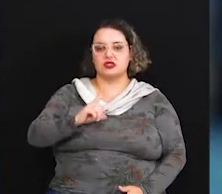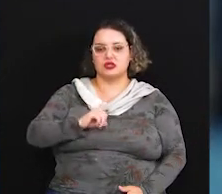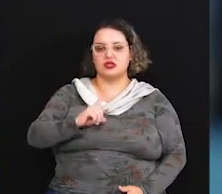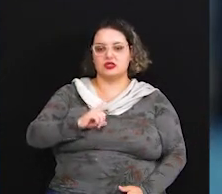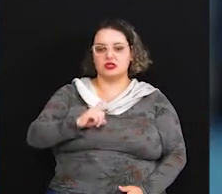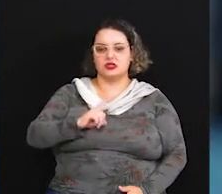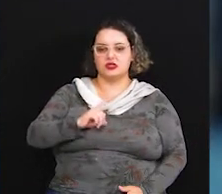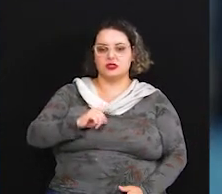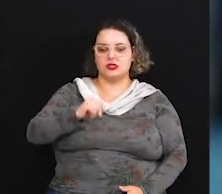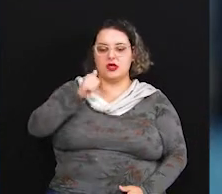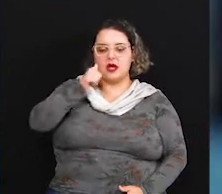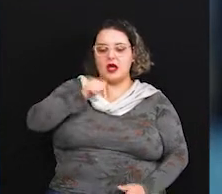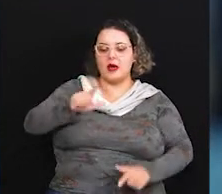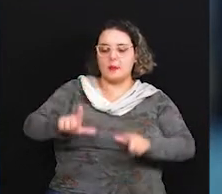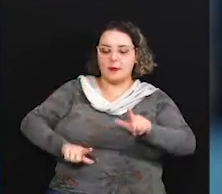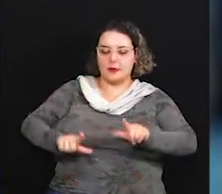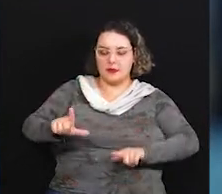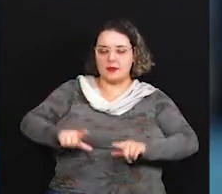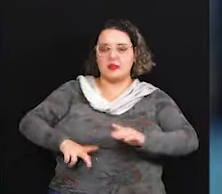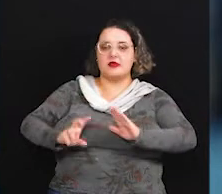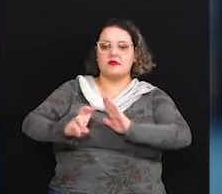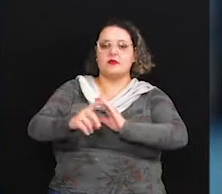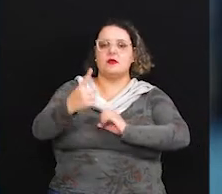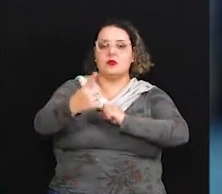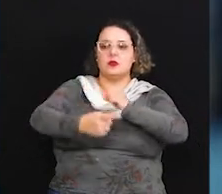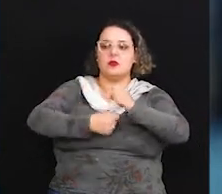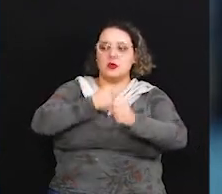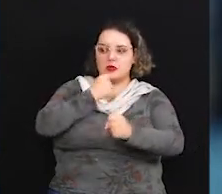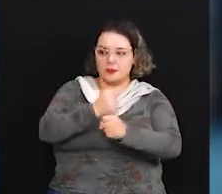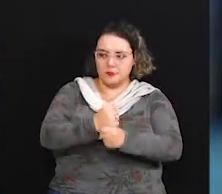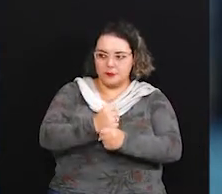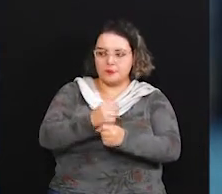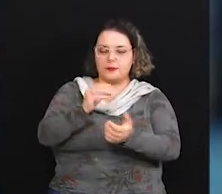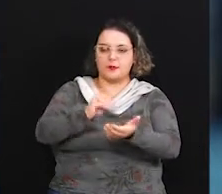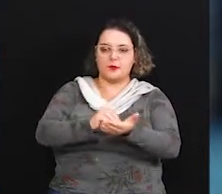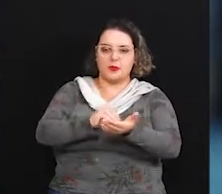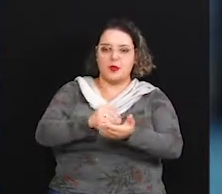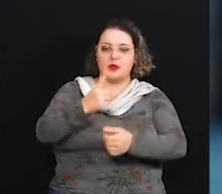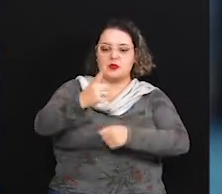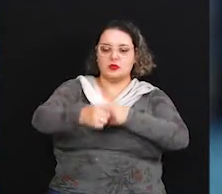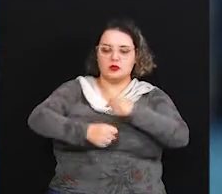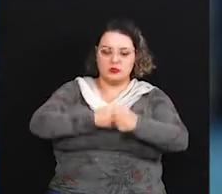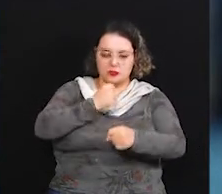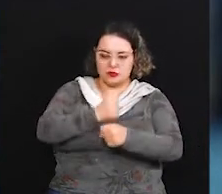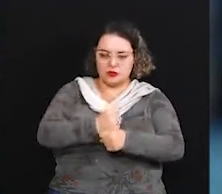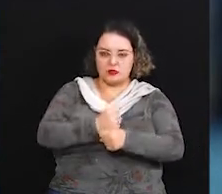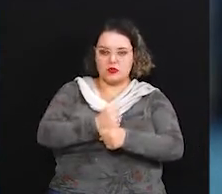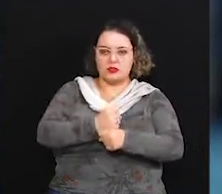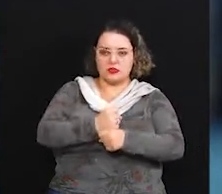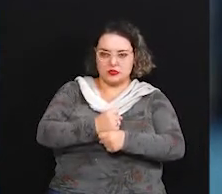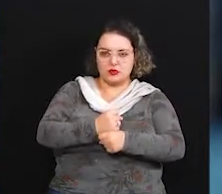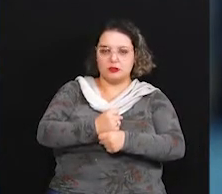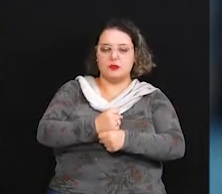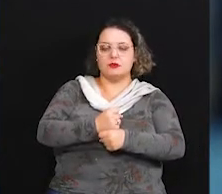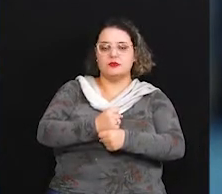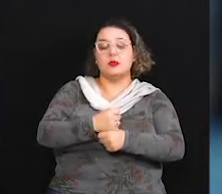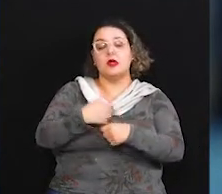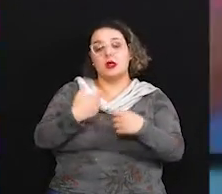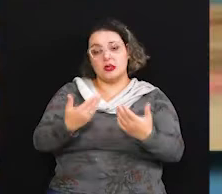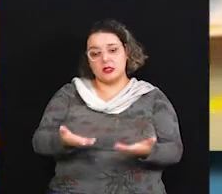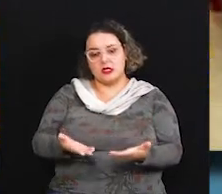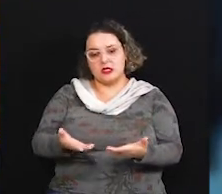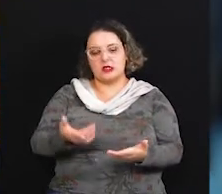a priminha dele aqui na creche. Ela ficou 1 ano, somente o último ano dela aqui. E